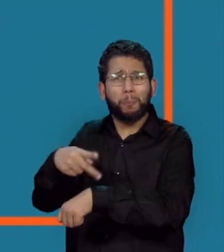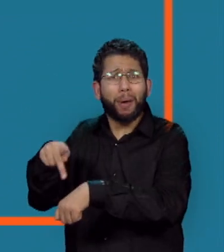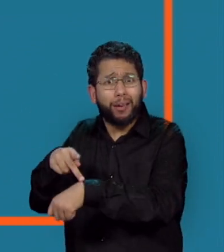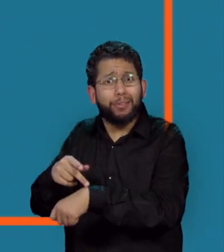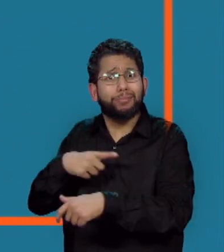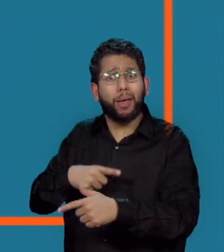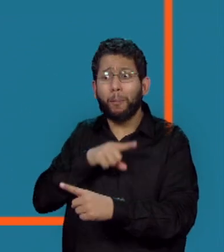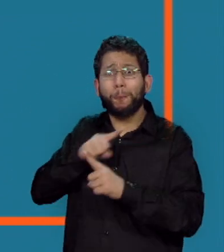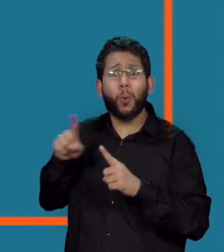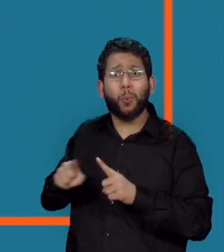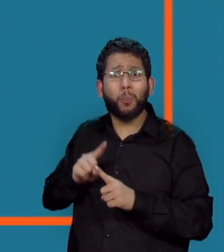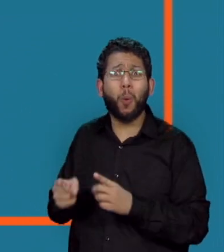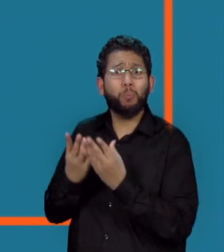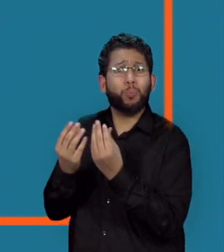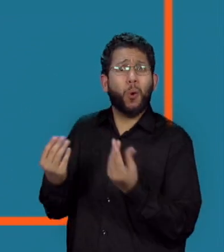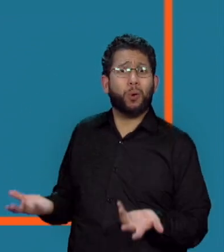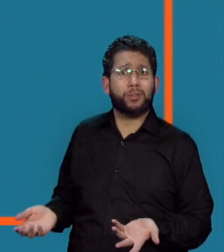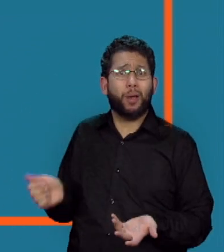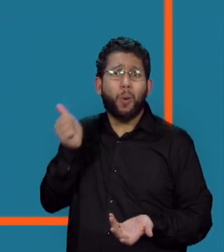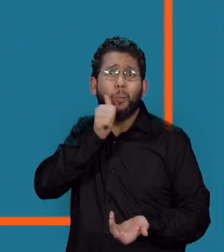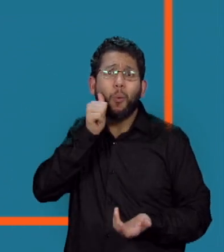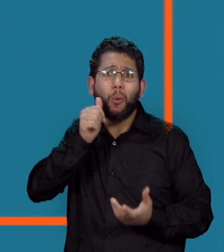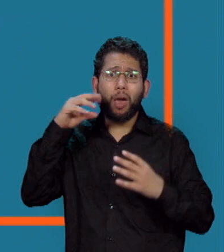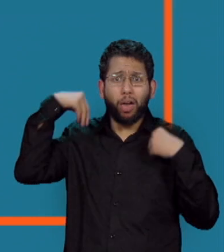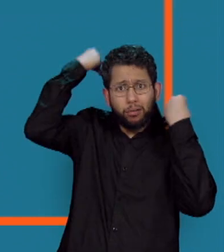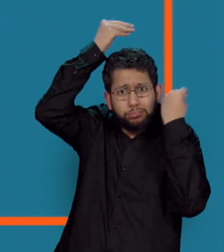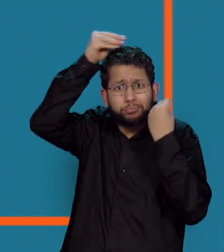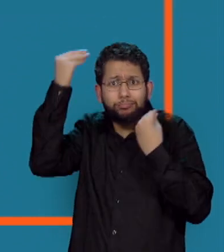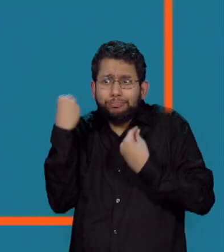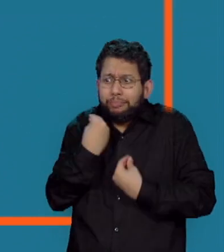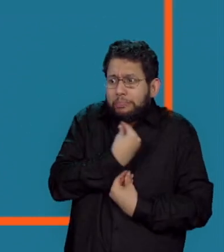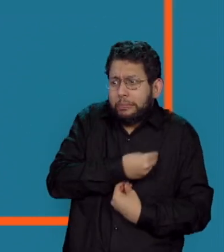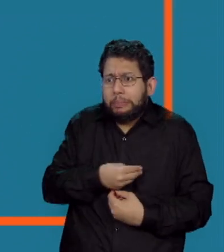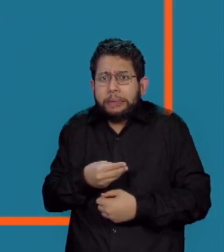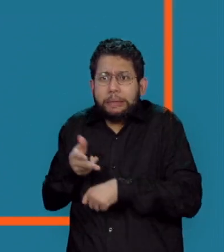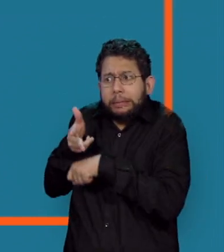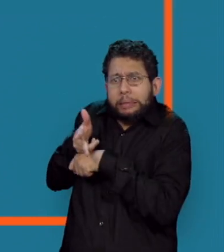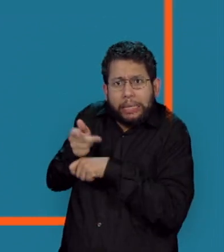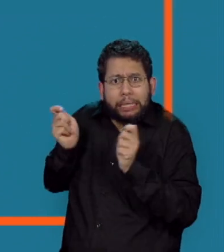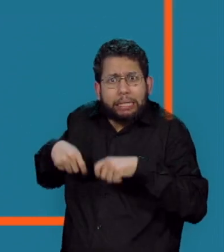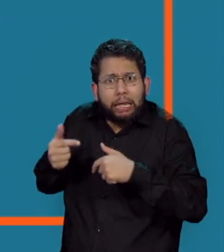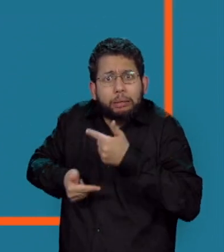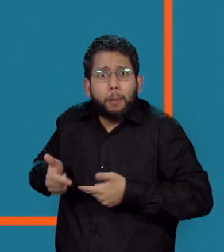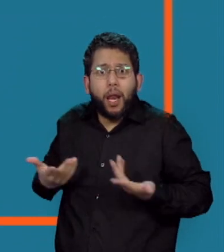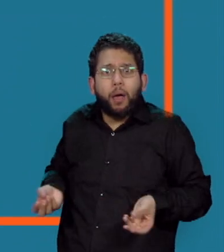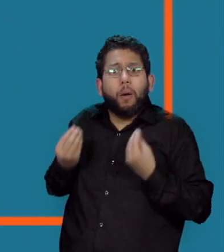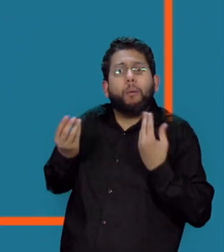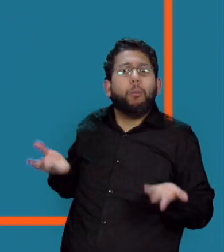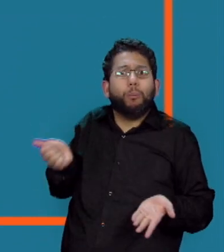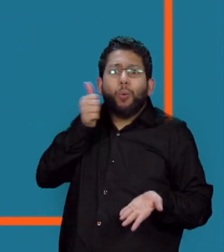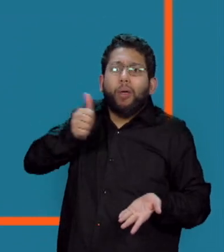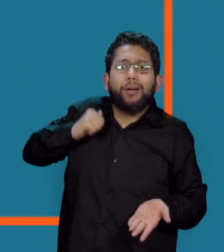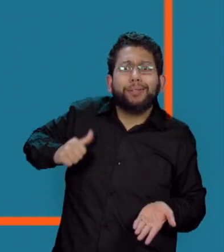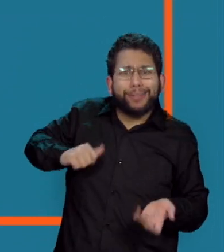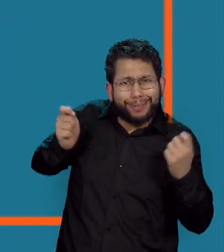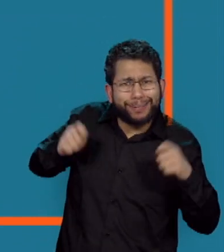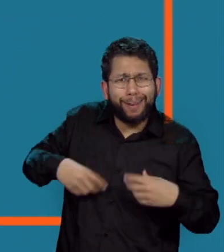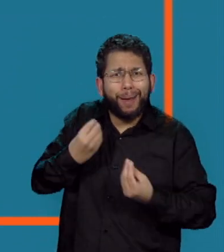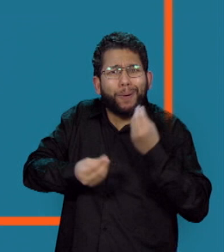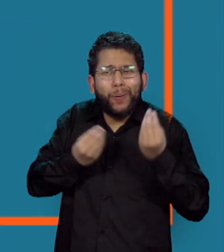restrições para a preexistência, para a própria colocação da mulher no universo profissional,